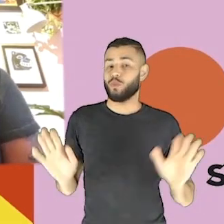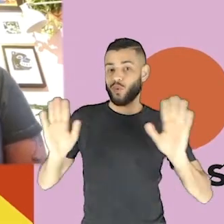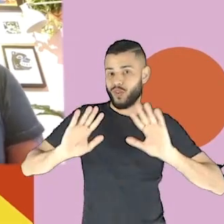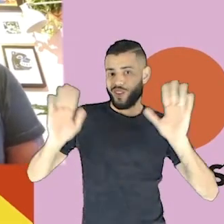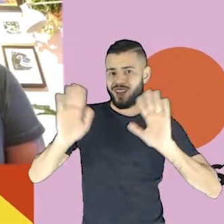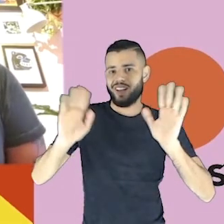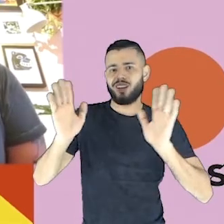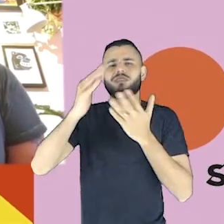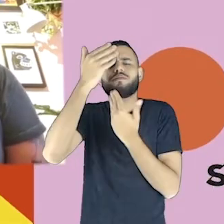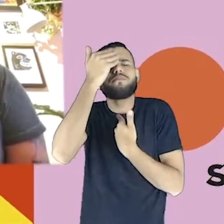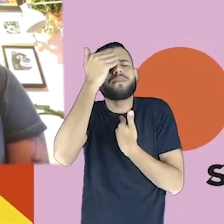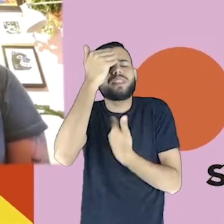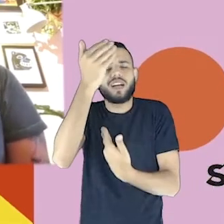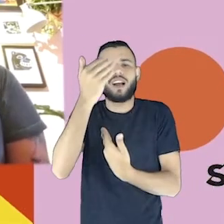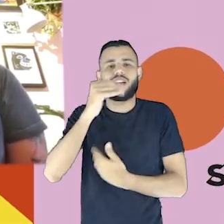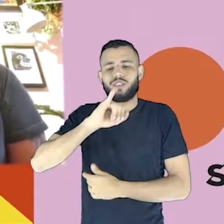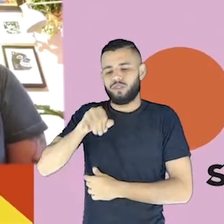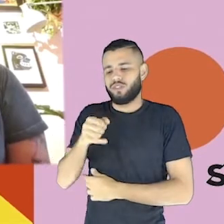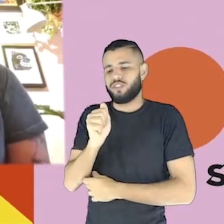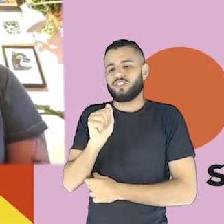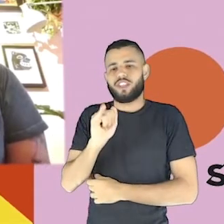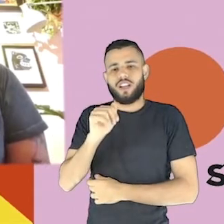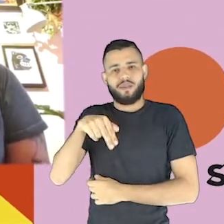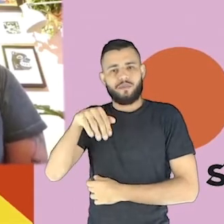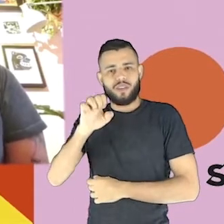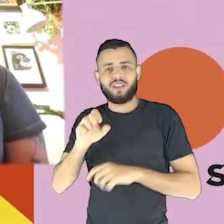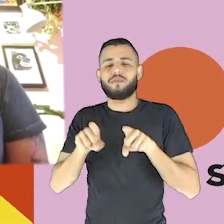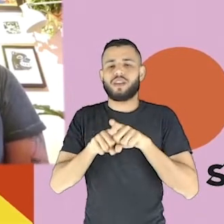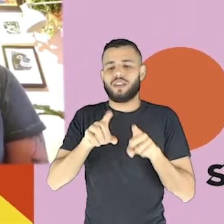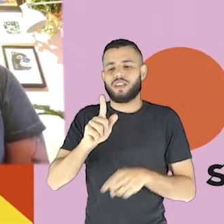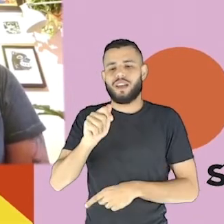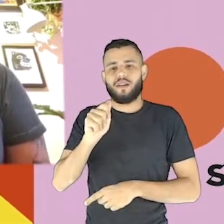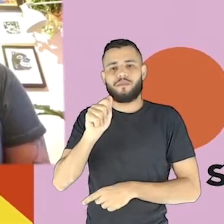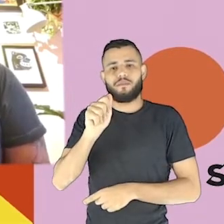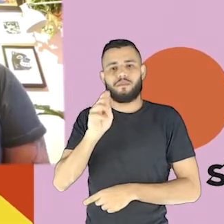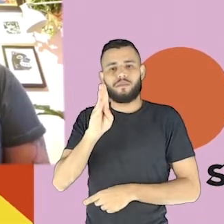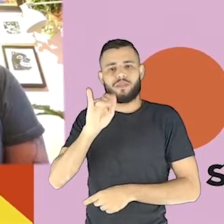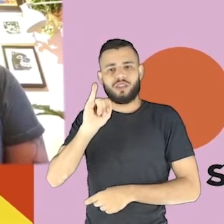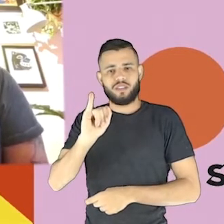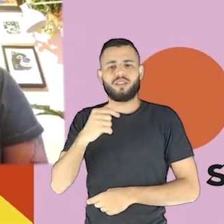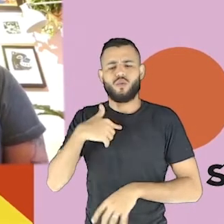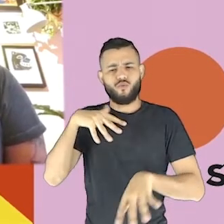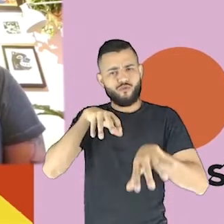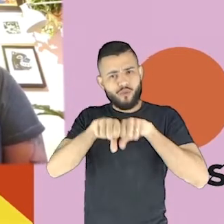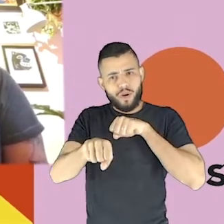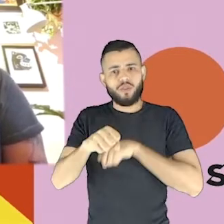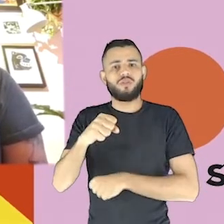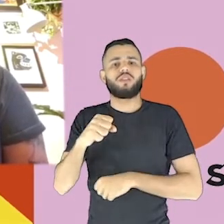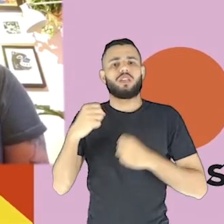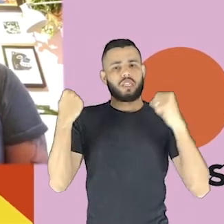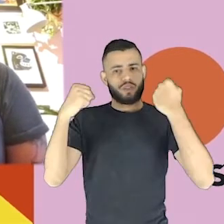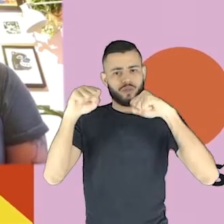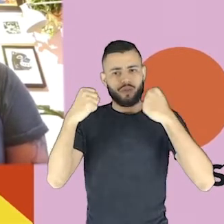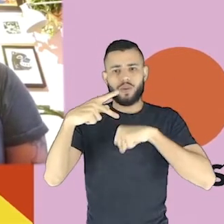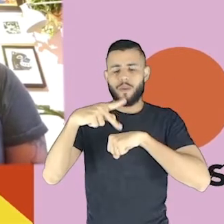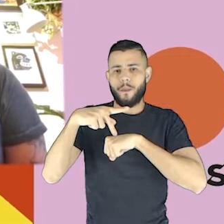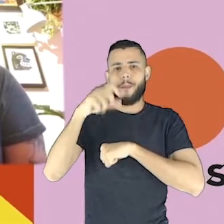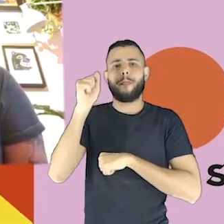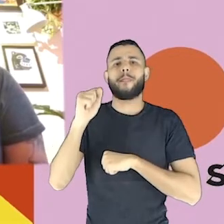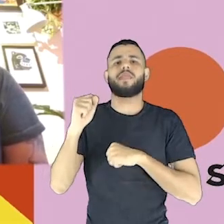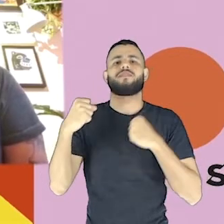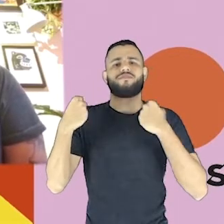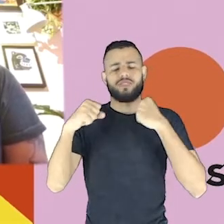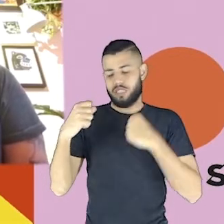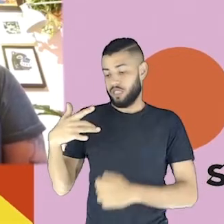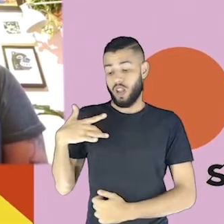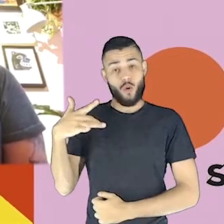Olá, muitíssimo obrigado, Jaime. Obrigado, Gabi. Eu sou Cristiano Colli, sou formado em Educação Física, com pós em